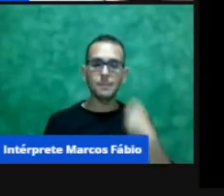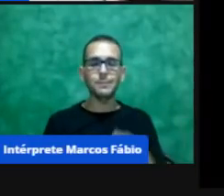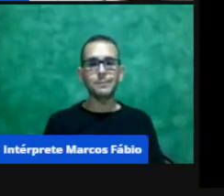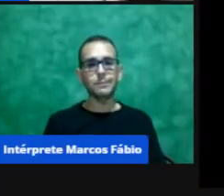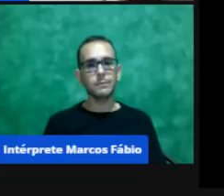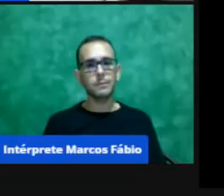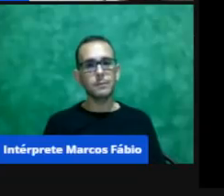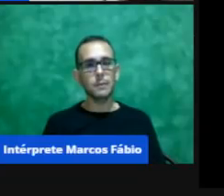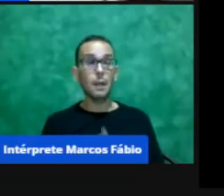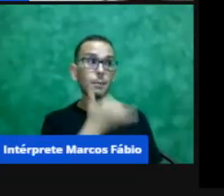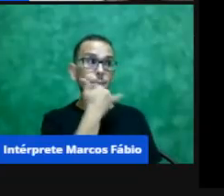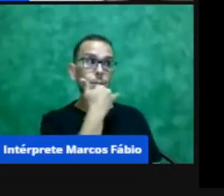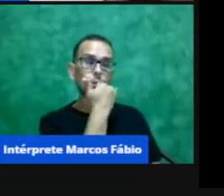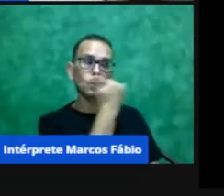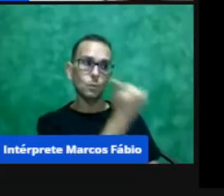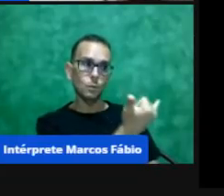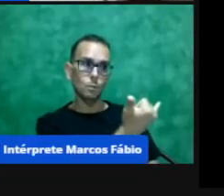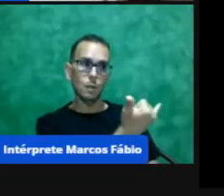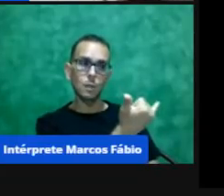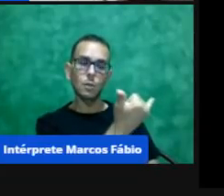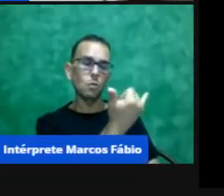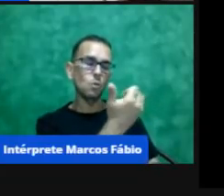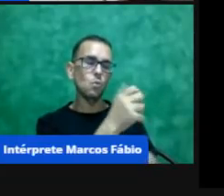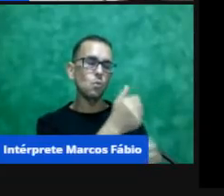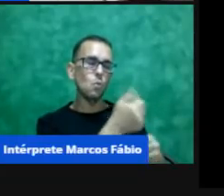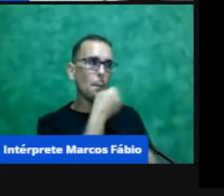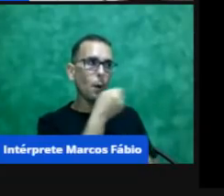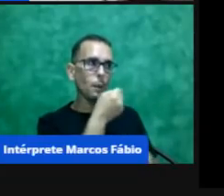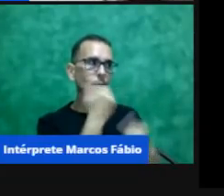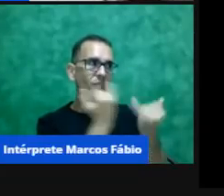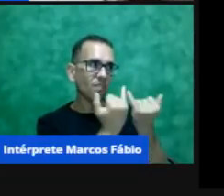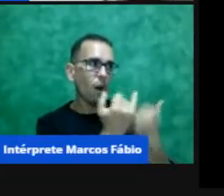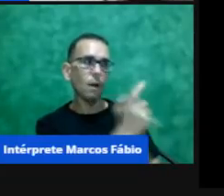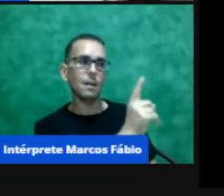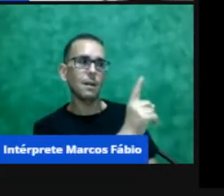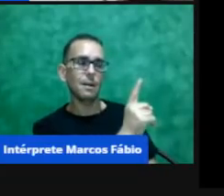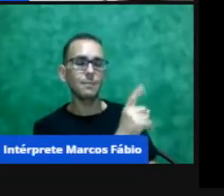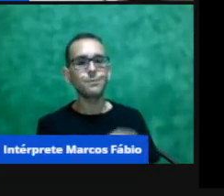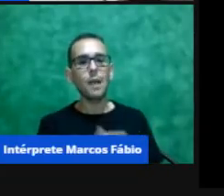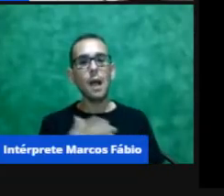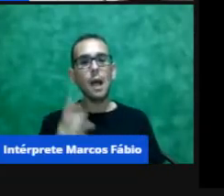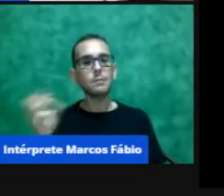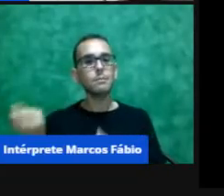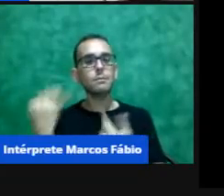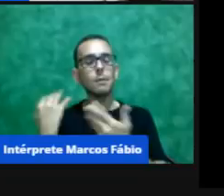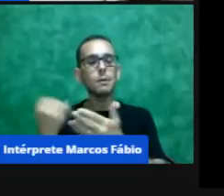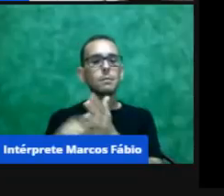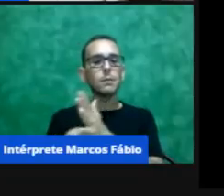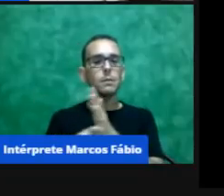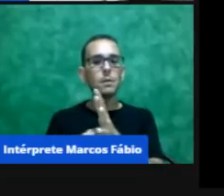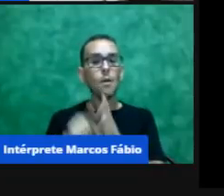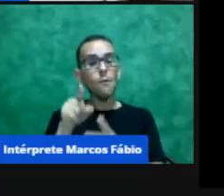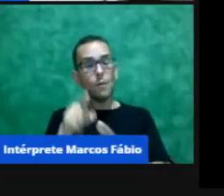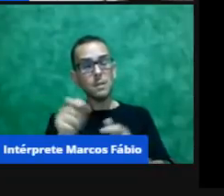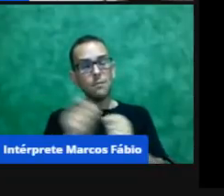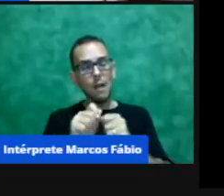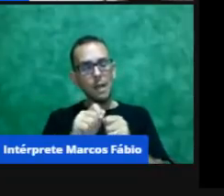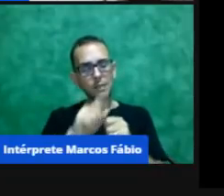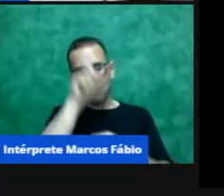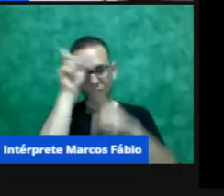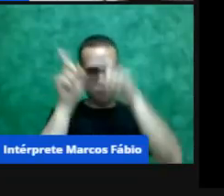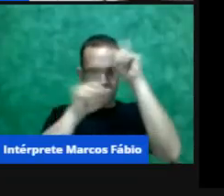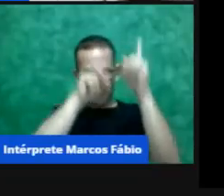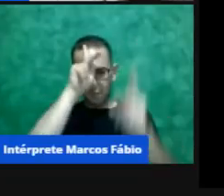Contaram. Desculpe, não é programa de fofoca realmente. Minha produção apurou que o senhor que cria seus próprios vídeos,